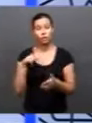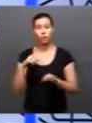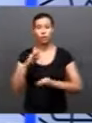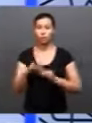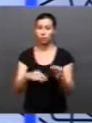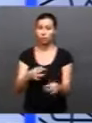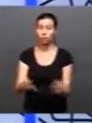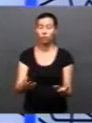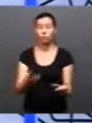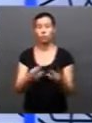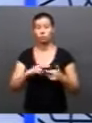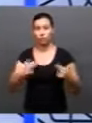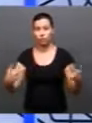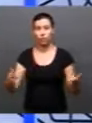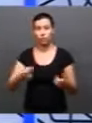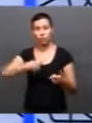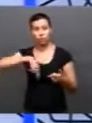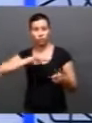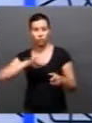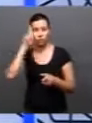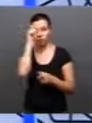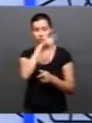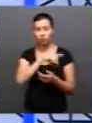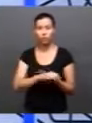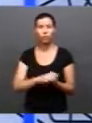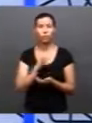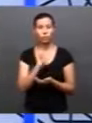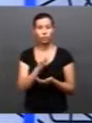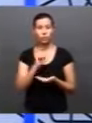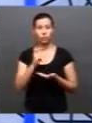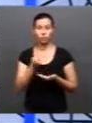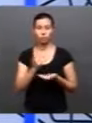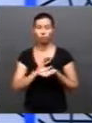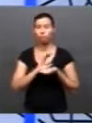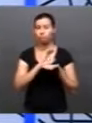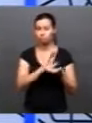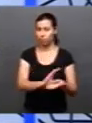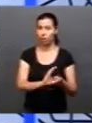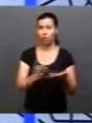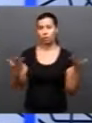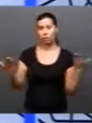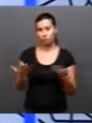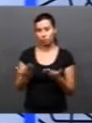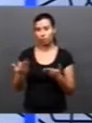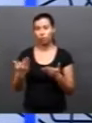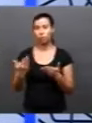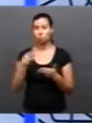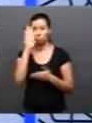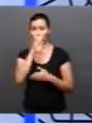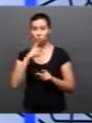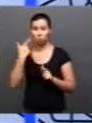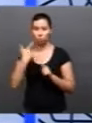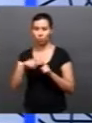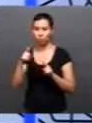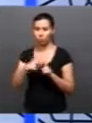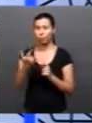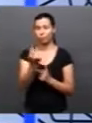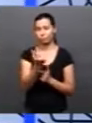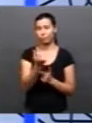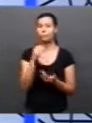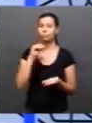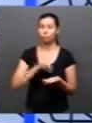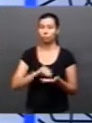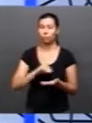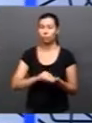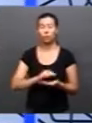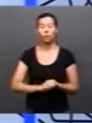inovação, que a gente tem grandes dificuldades no país do ponto de vista de investimento, principalmente nesse momento de crise. Mas eu acho que é bastante, por exemplo, interessante